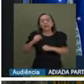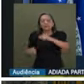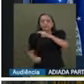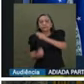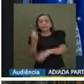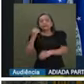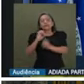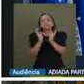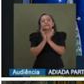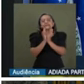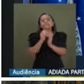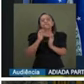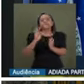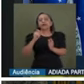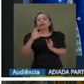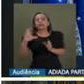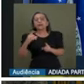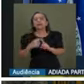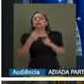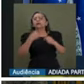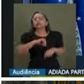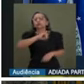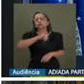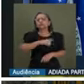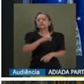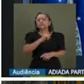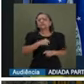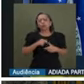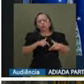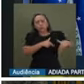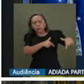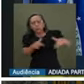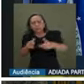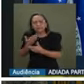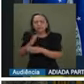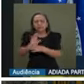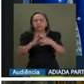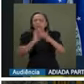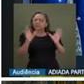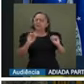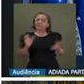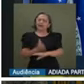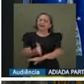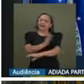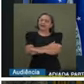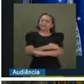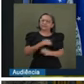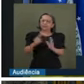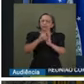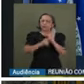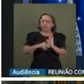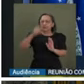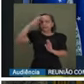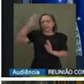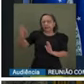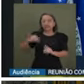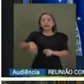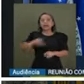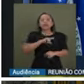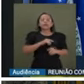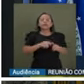Farc onde é que Z lutava pela democracia antes do regime militar ele lutava pela Ditadura